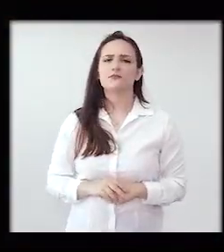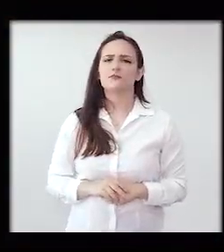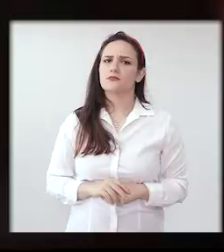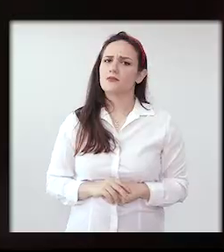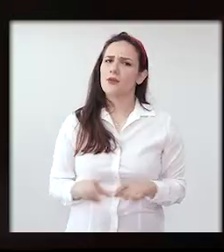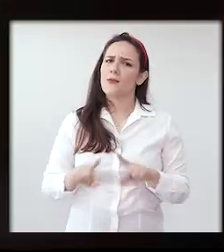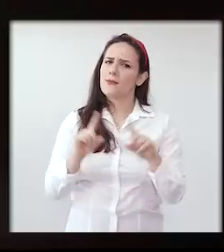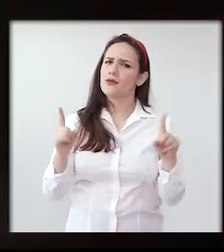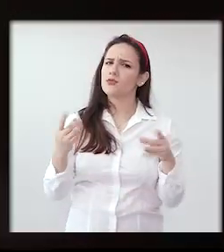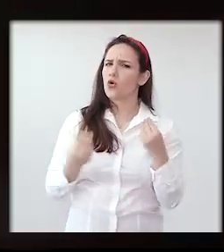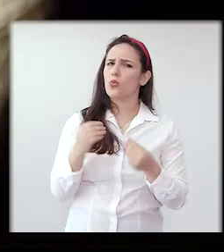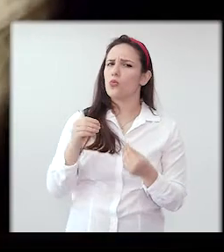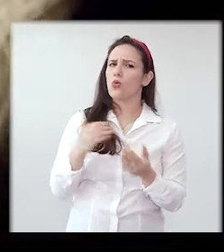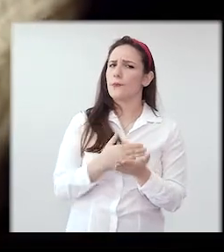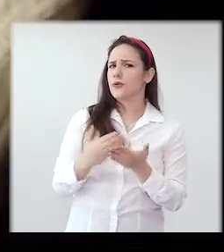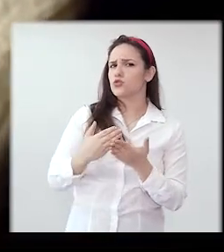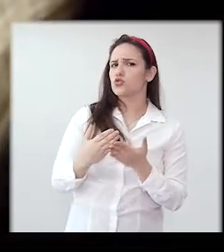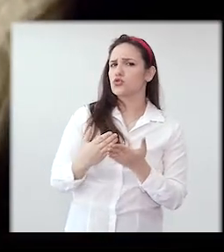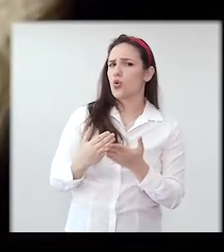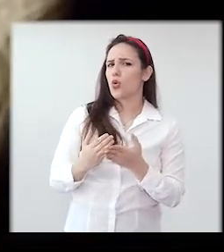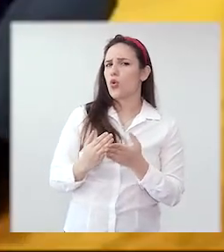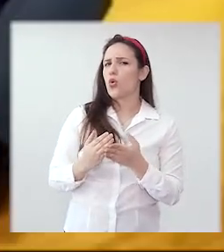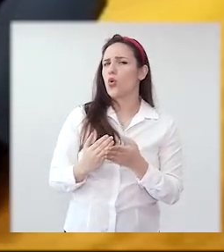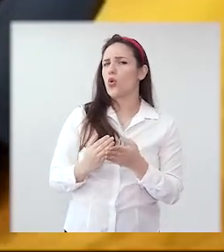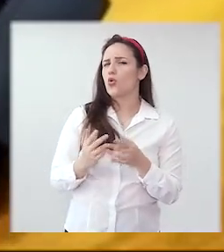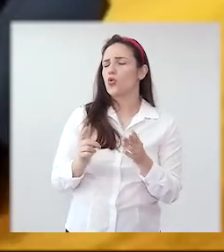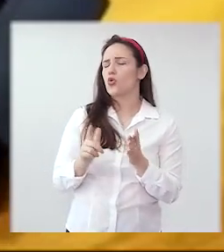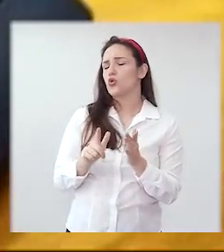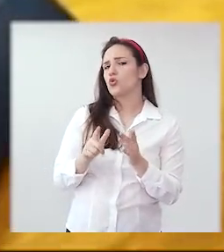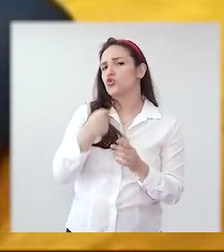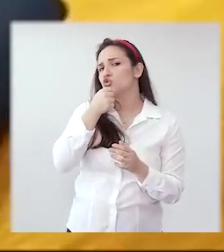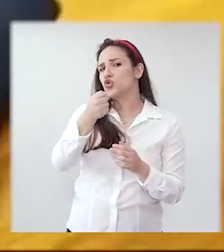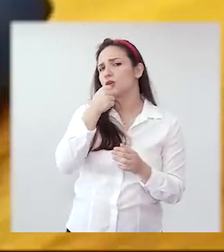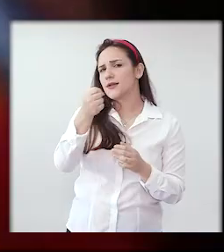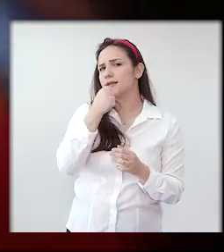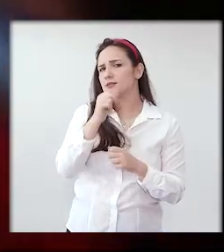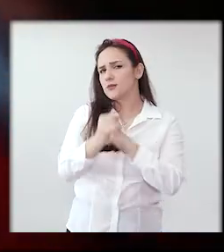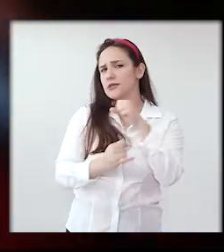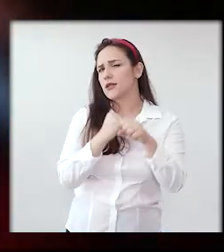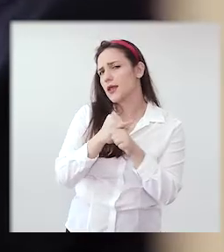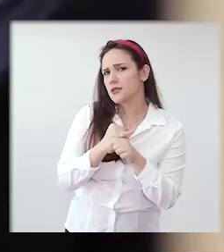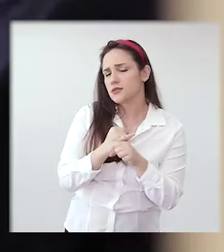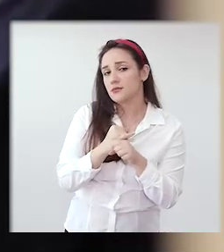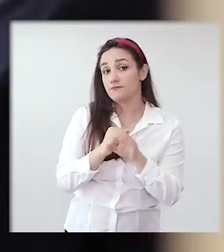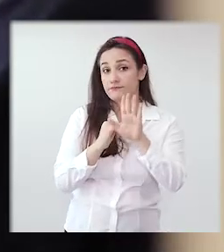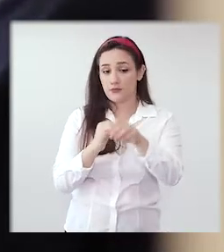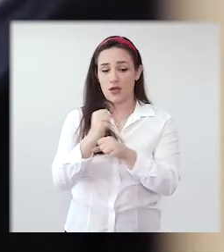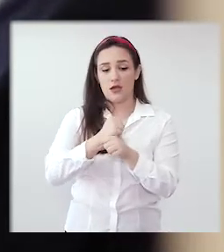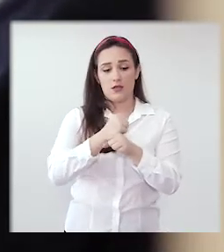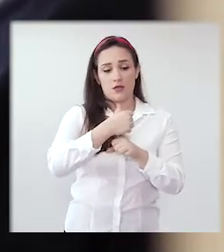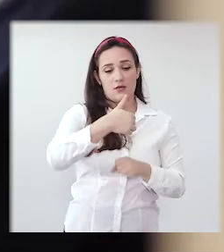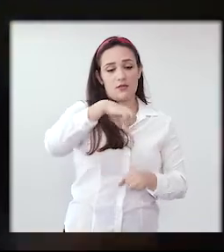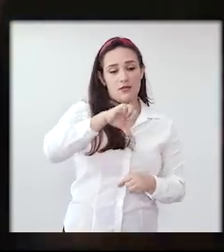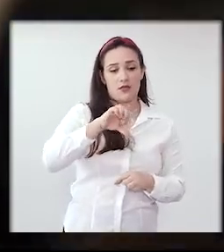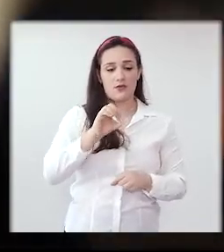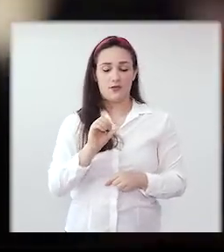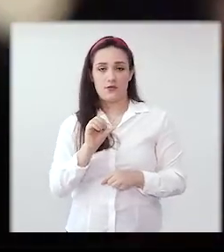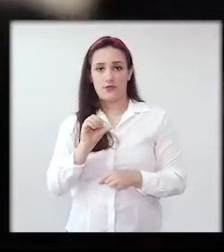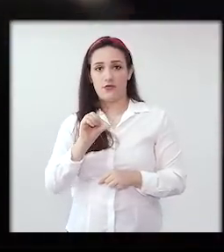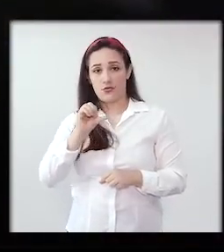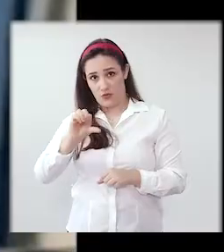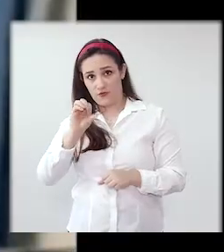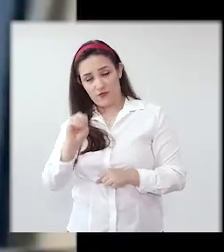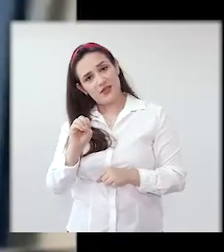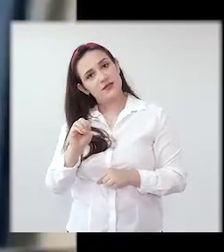Mas quando você acha que surgiu o jornalismo online? Na metade dos anos 90, quando a internet comercial começou a ficar